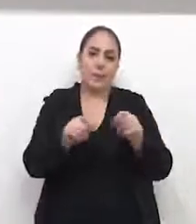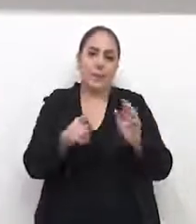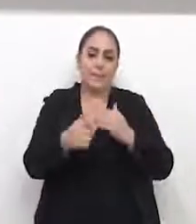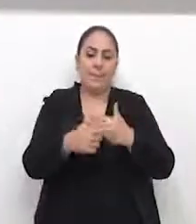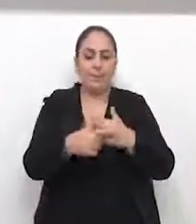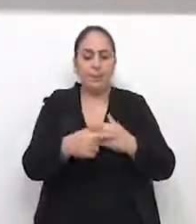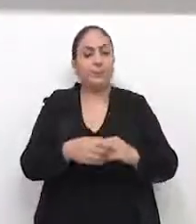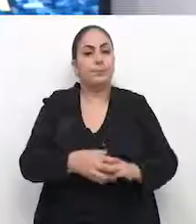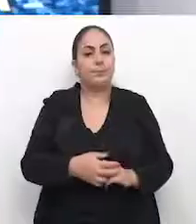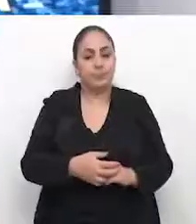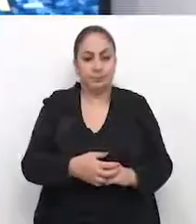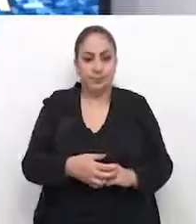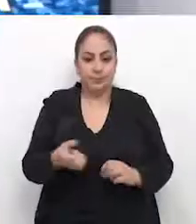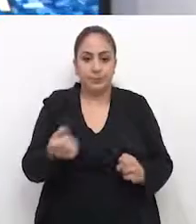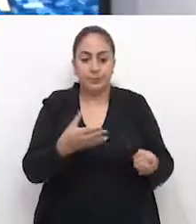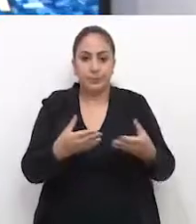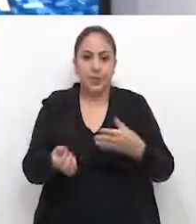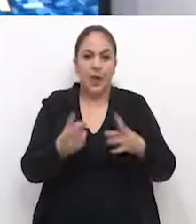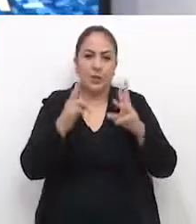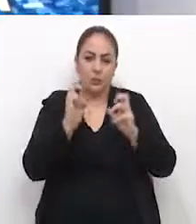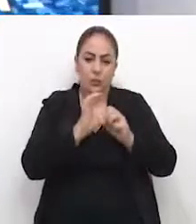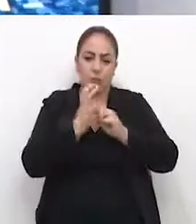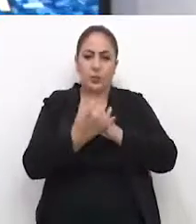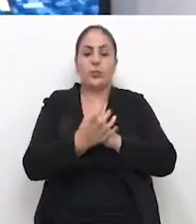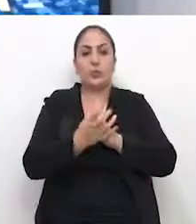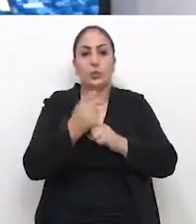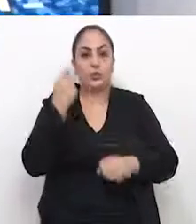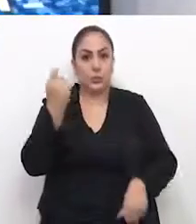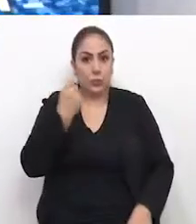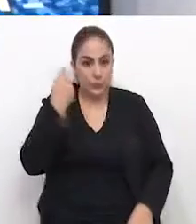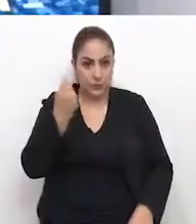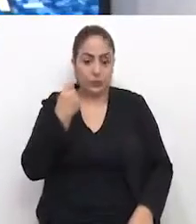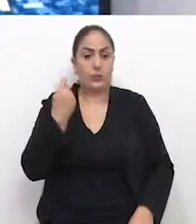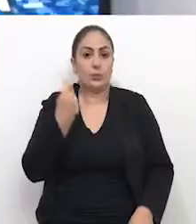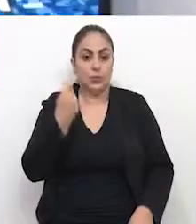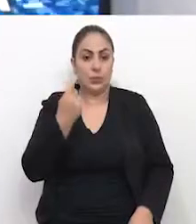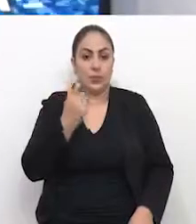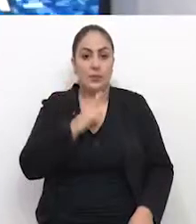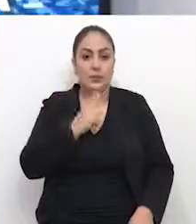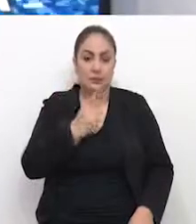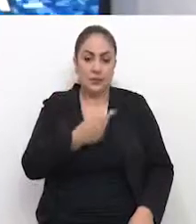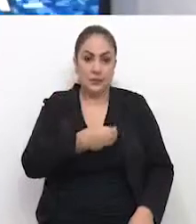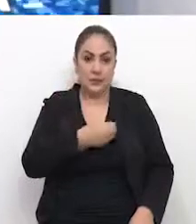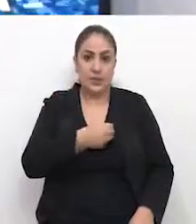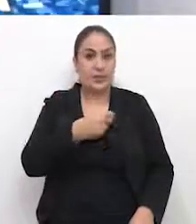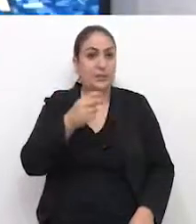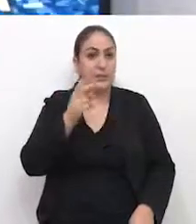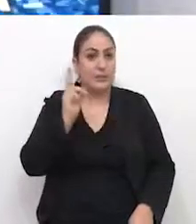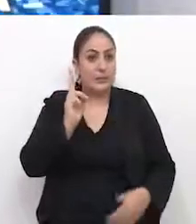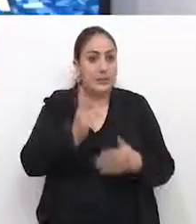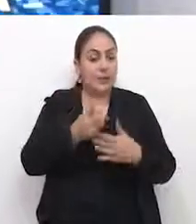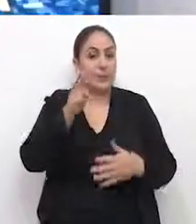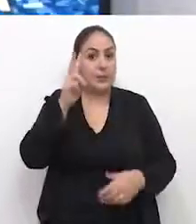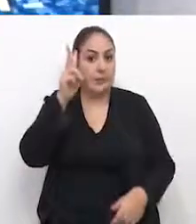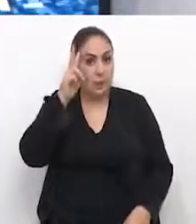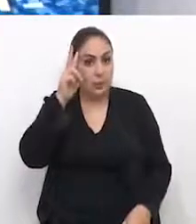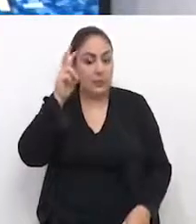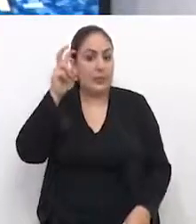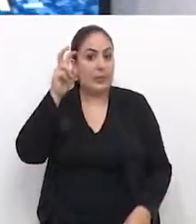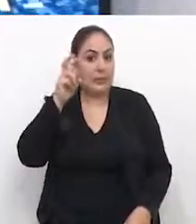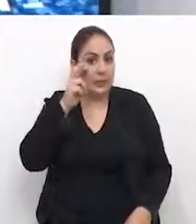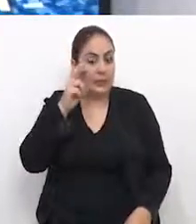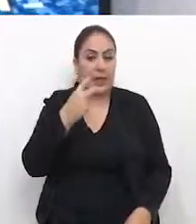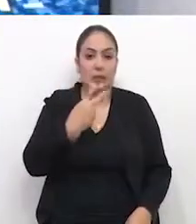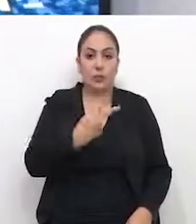mas também fazendo o seu papel. As atualizações sobre o coronavírus no Rio Grande do Sul passam a ser nas segundas